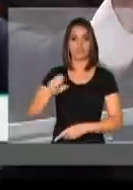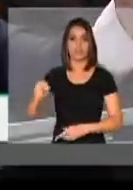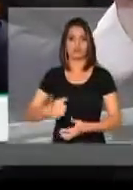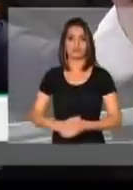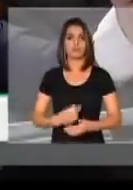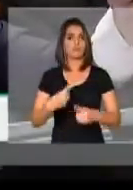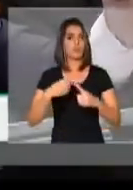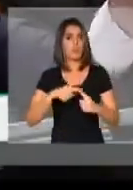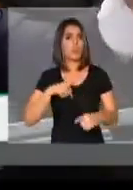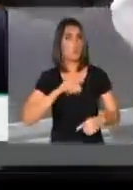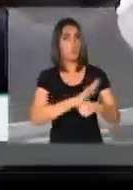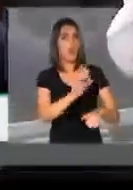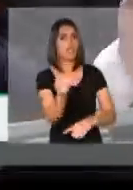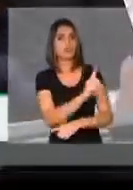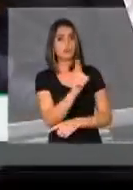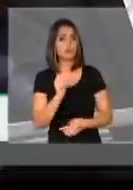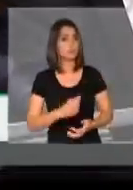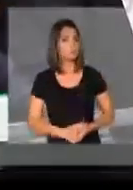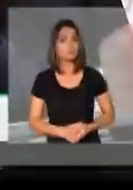não ajudou,